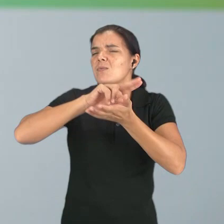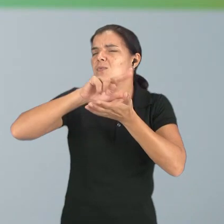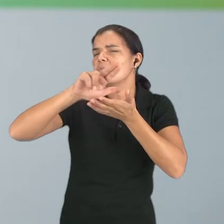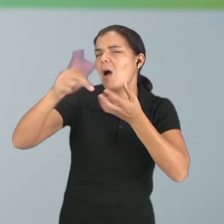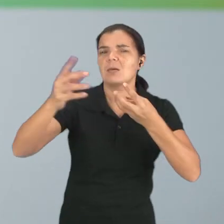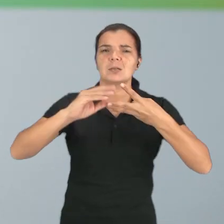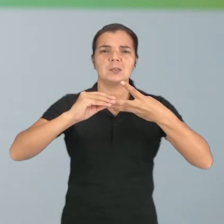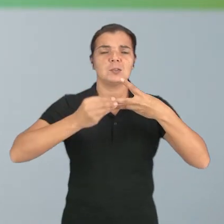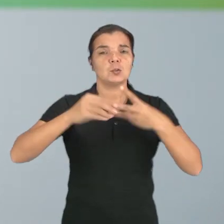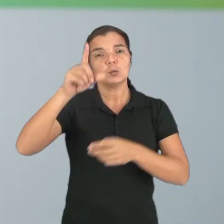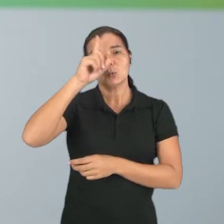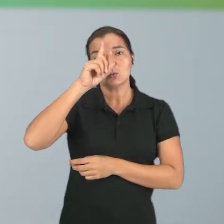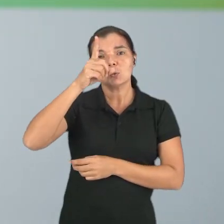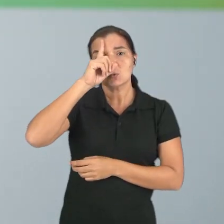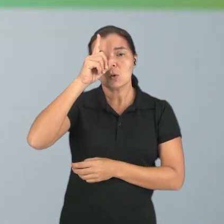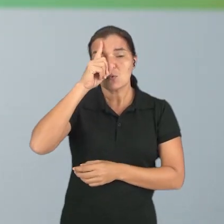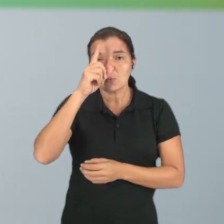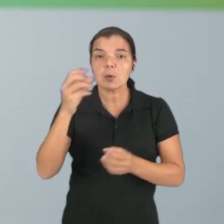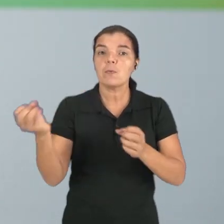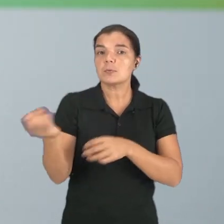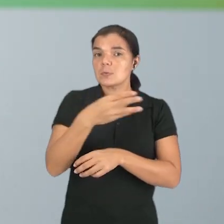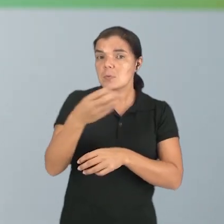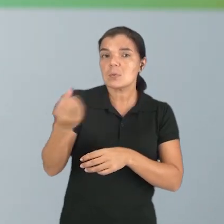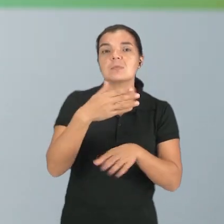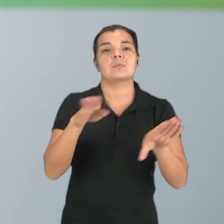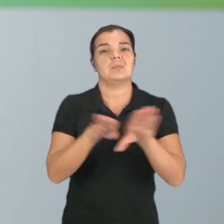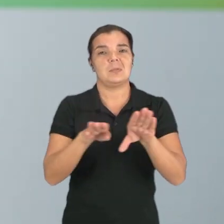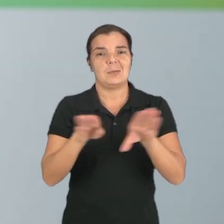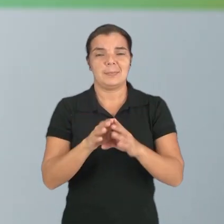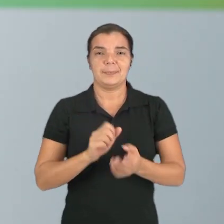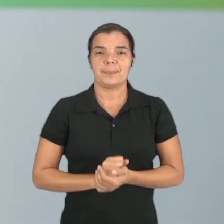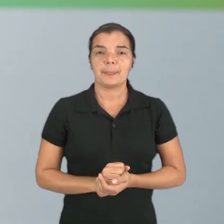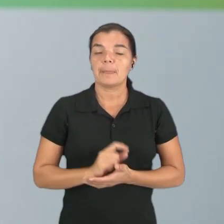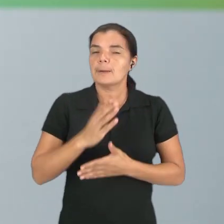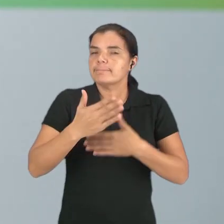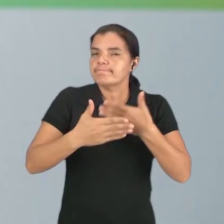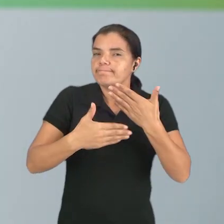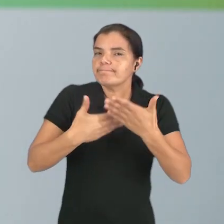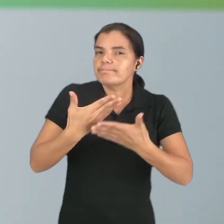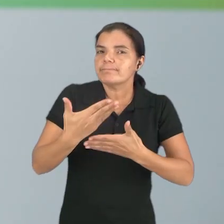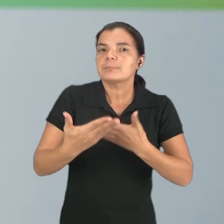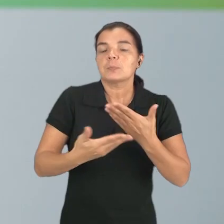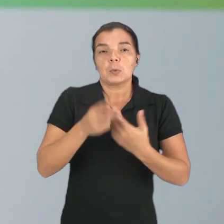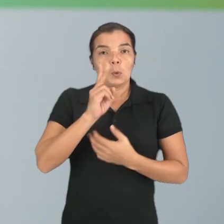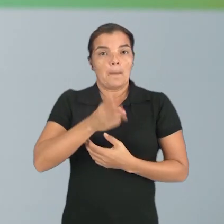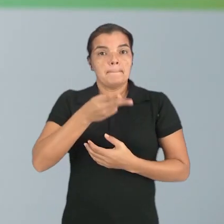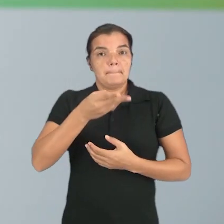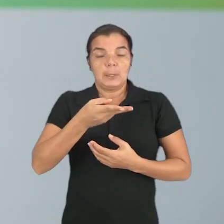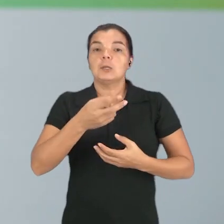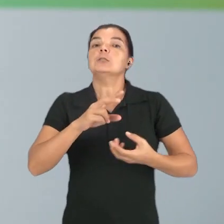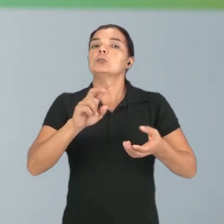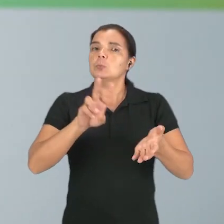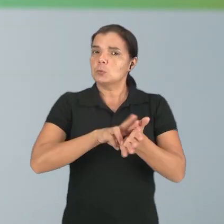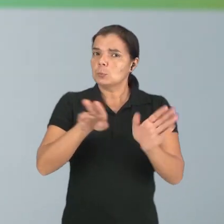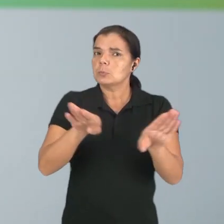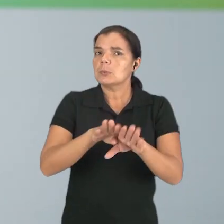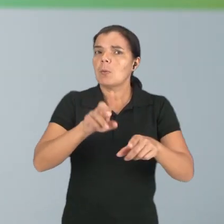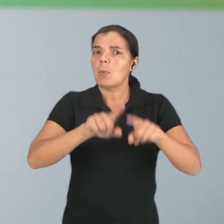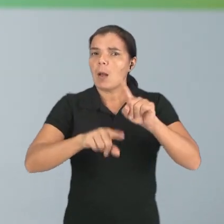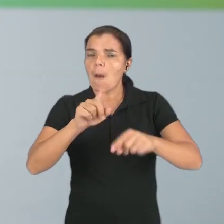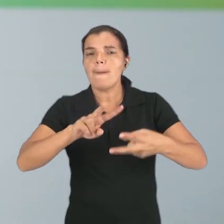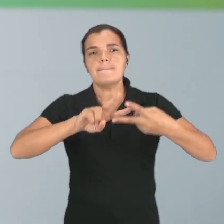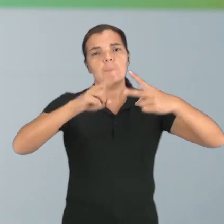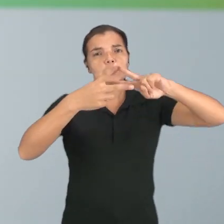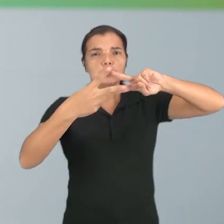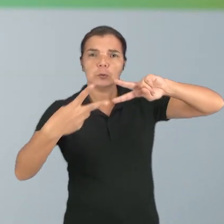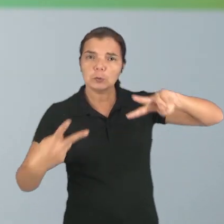células que a todo dia vão se renovando também. E aí, apesar de terem o mesmo material, apesar de terem o mesmo